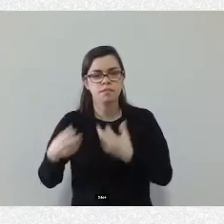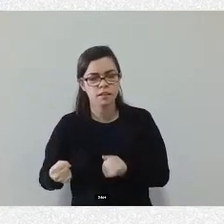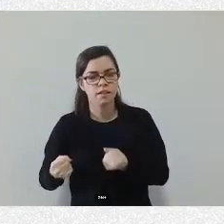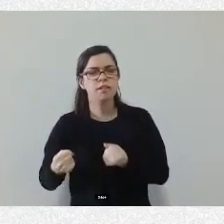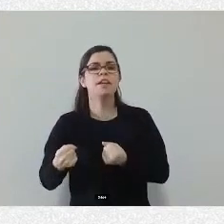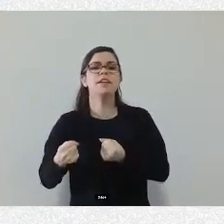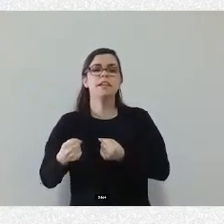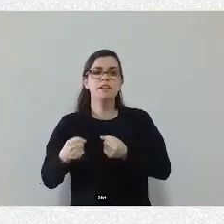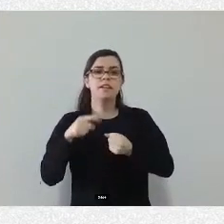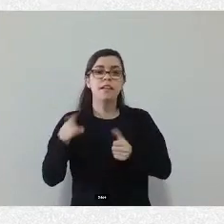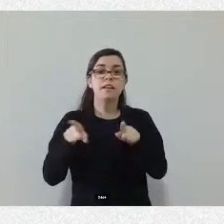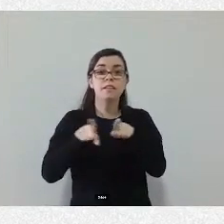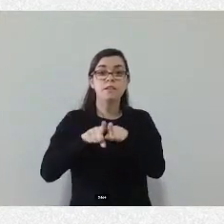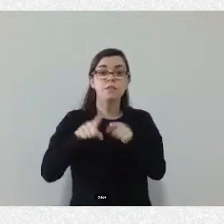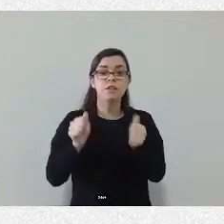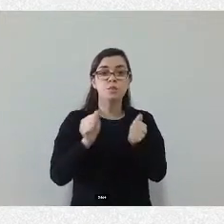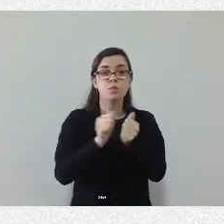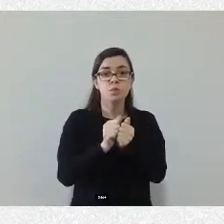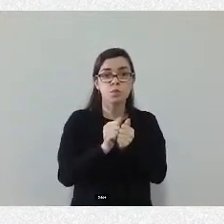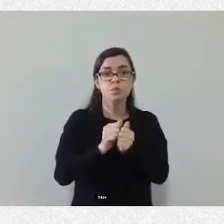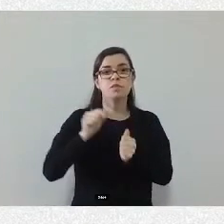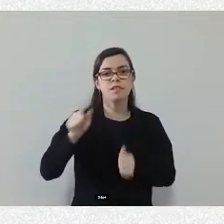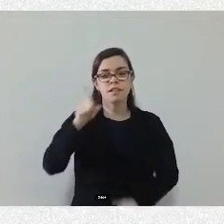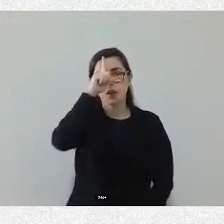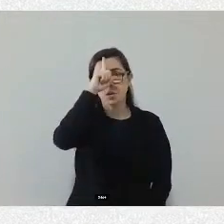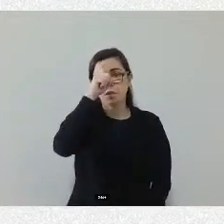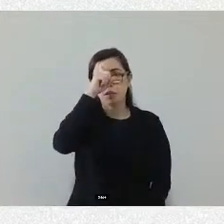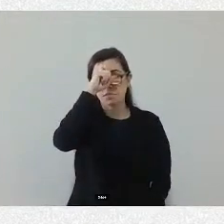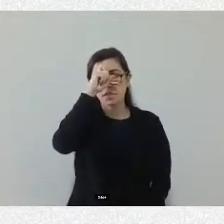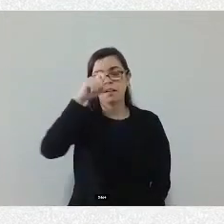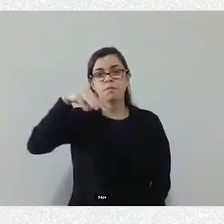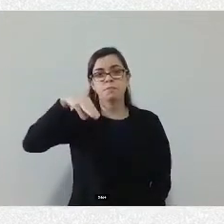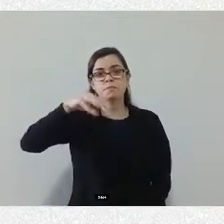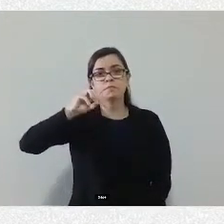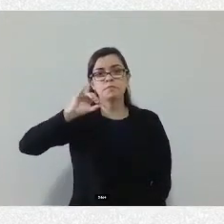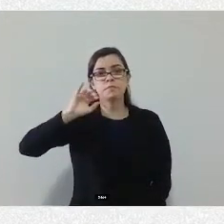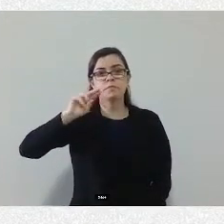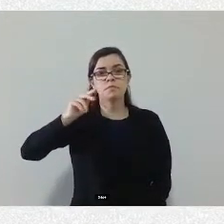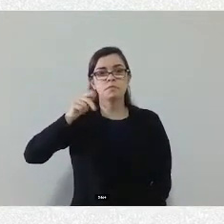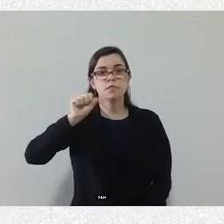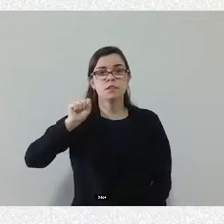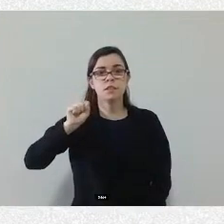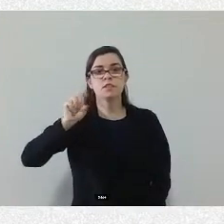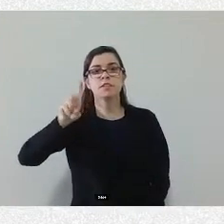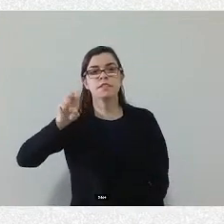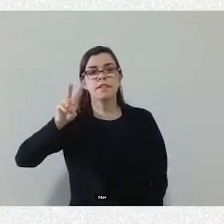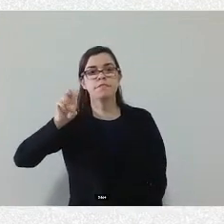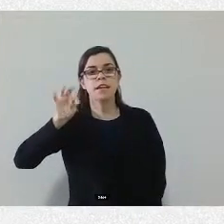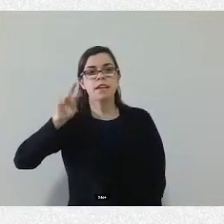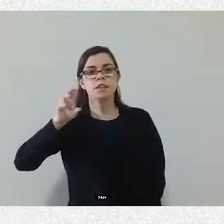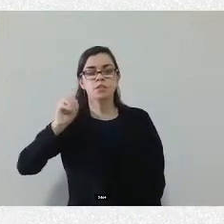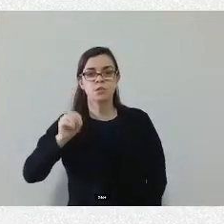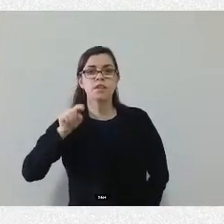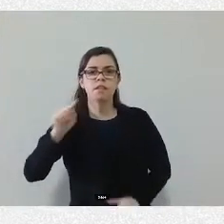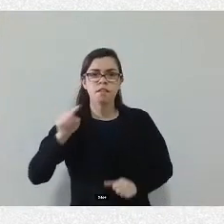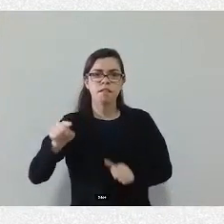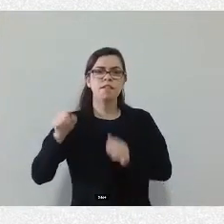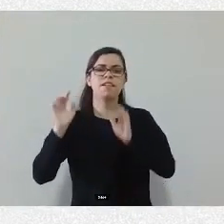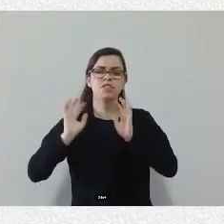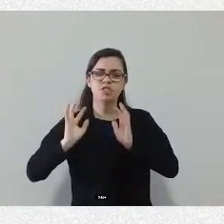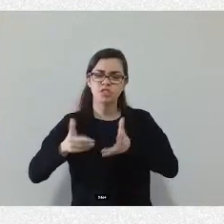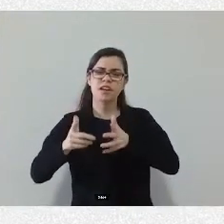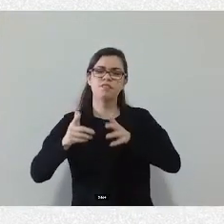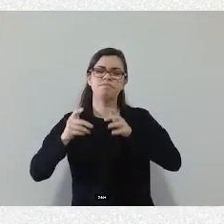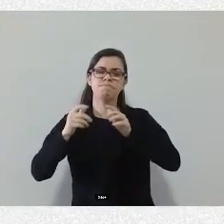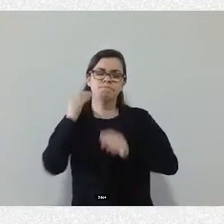do Hospital Moinhos de Vento, com uma larga experiência em pesquisa, especificamente pesquisas